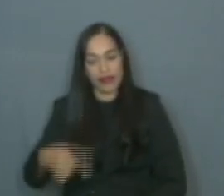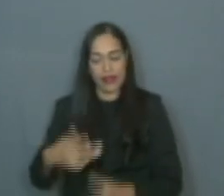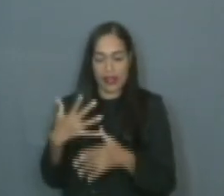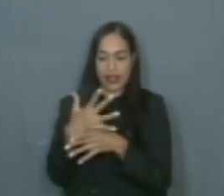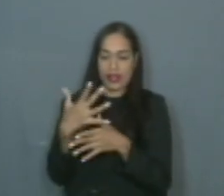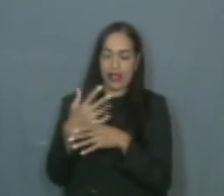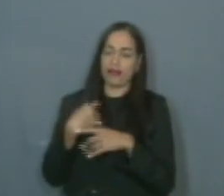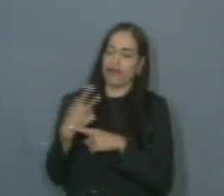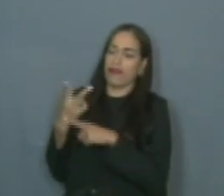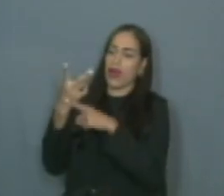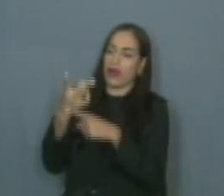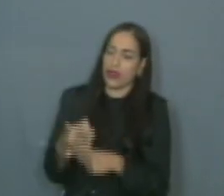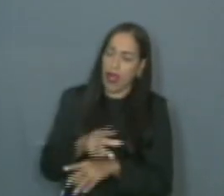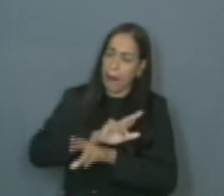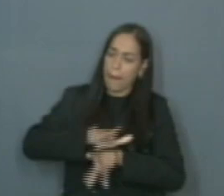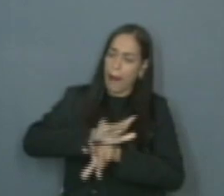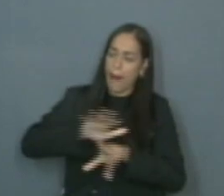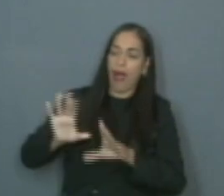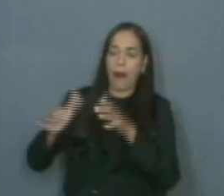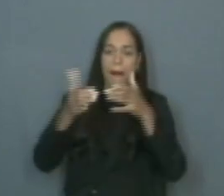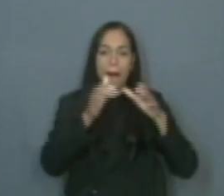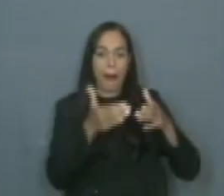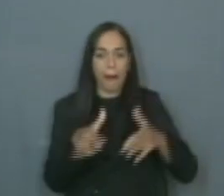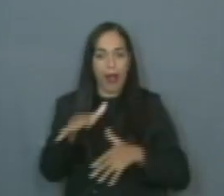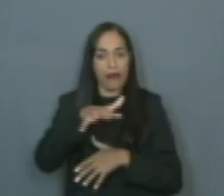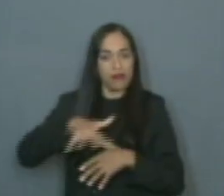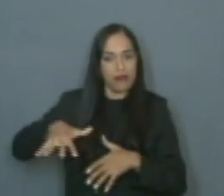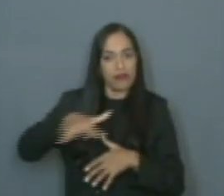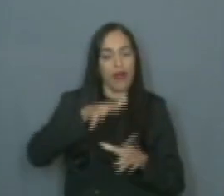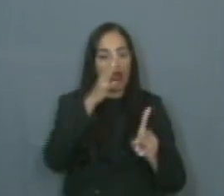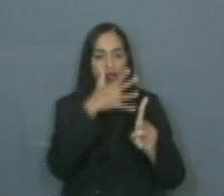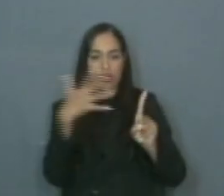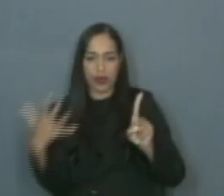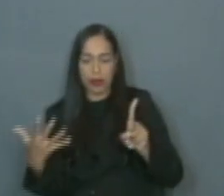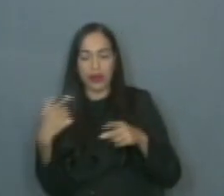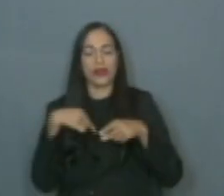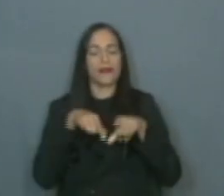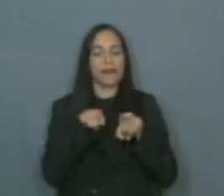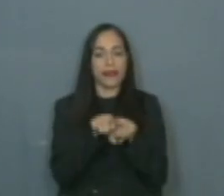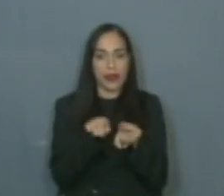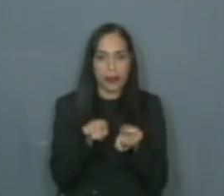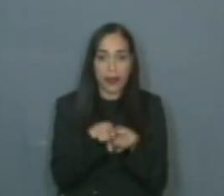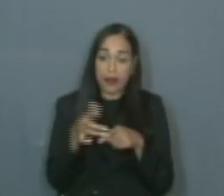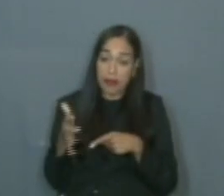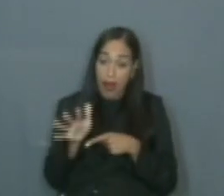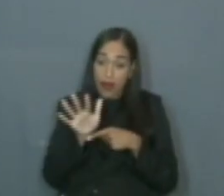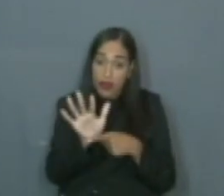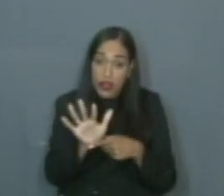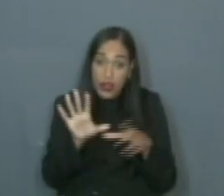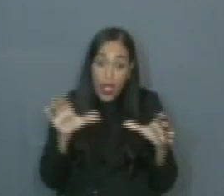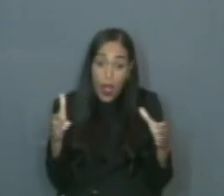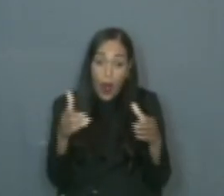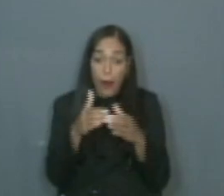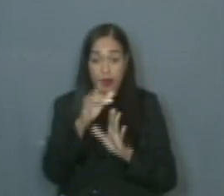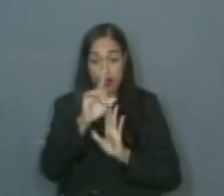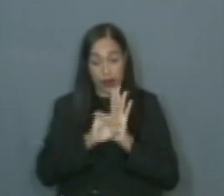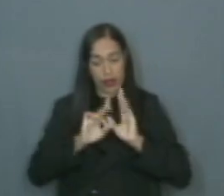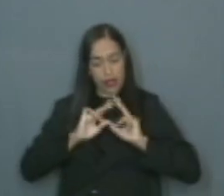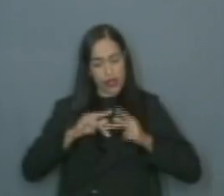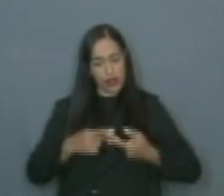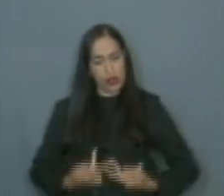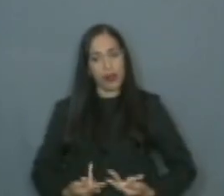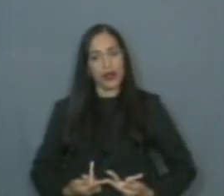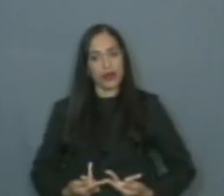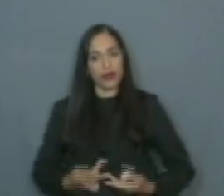que nos procuravam, dos mais diversos movimentos, das pessoas LGBTQIAPN+, mostrando que a Comissão de Direitos Humanos